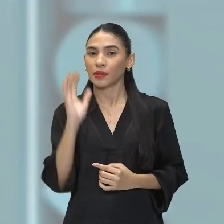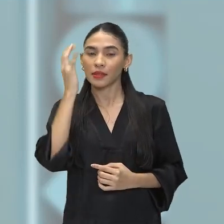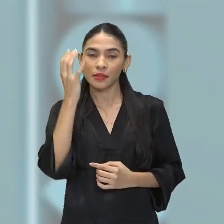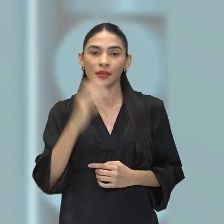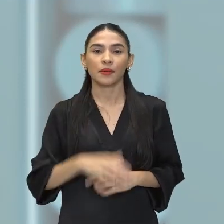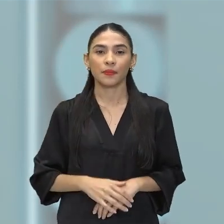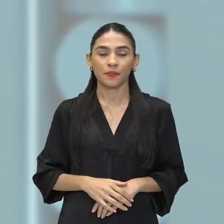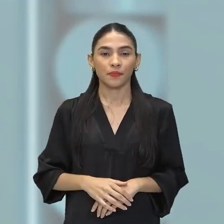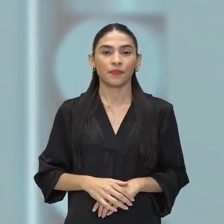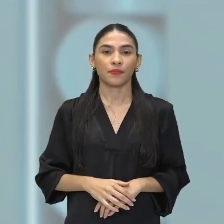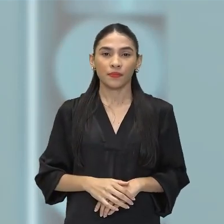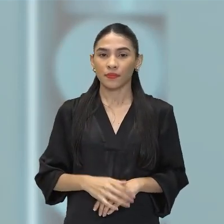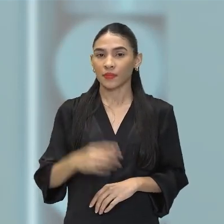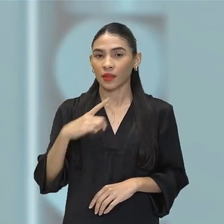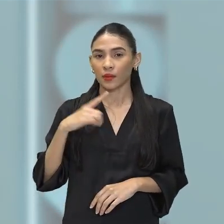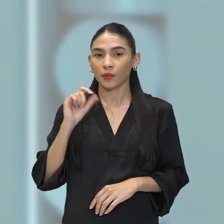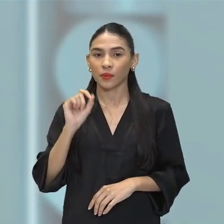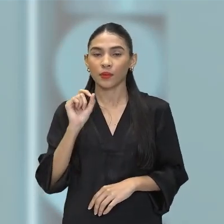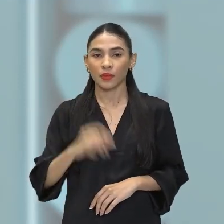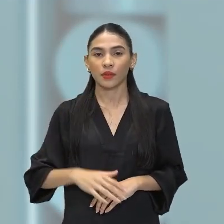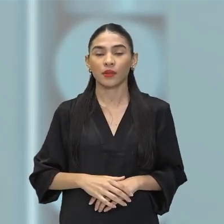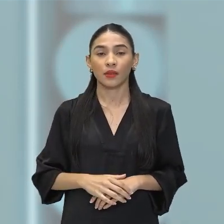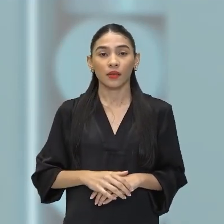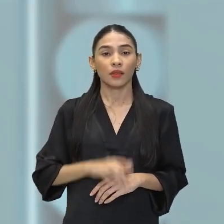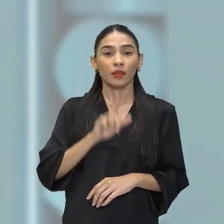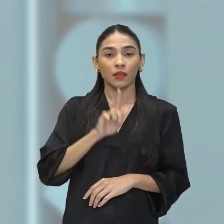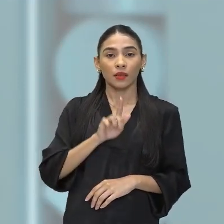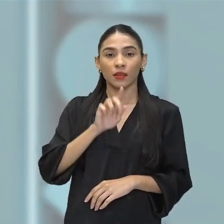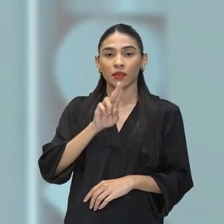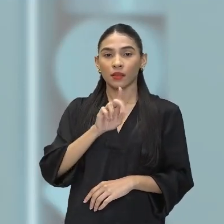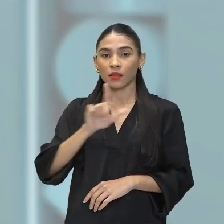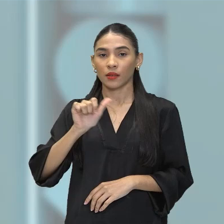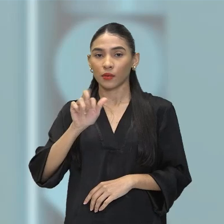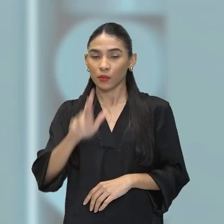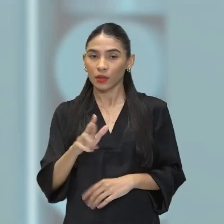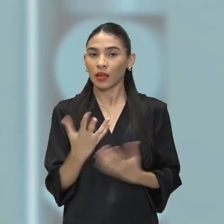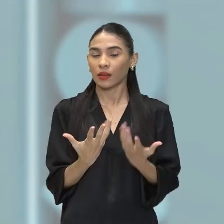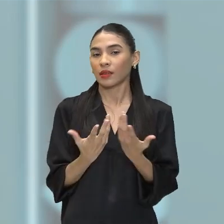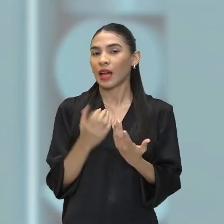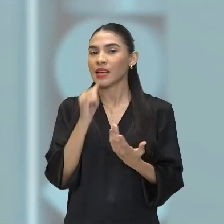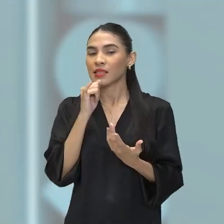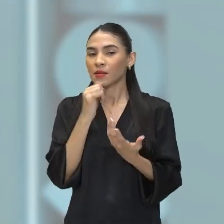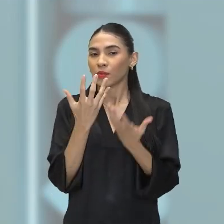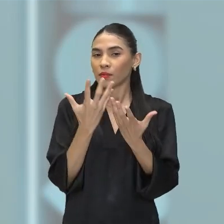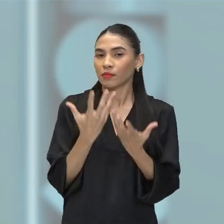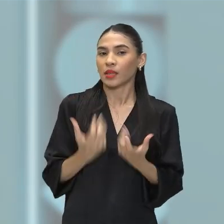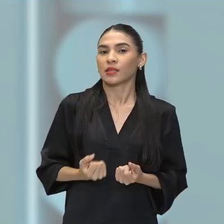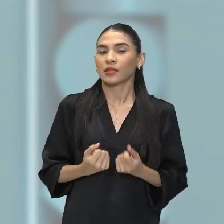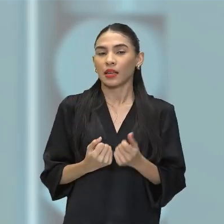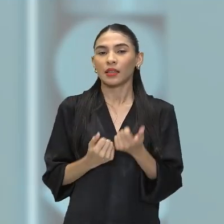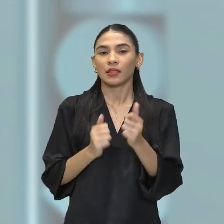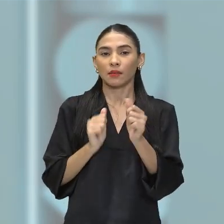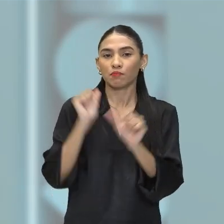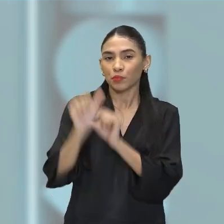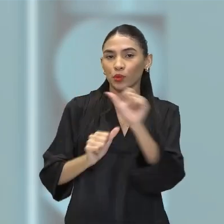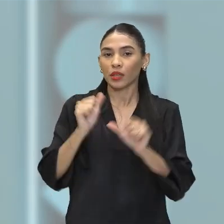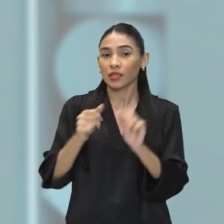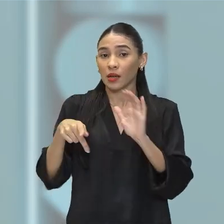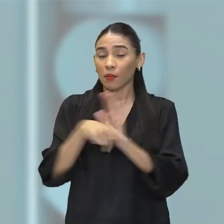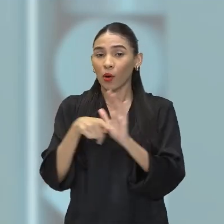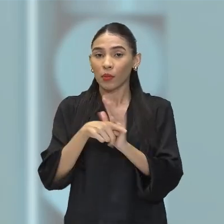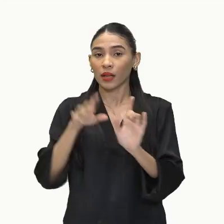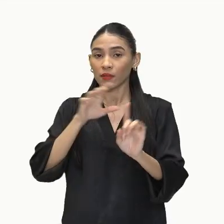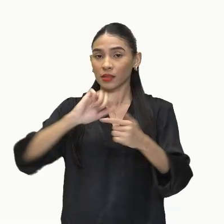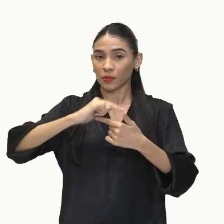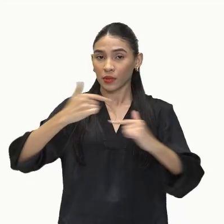determinada ação, nós temos aí exatamente o Ferreira Goulart, que adota os ideais que vêm do modernismo. Então, voltando